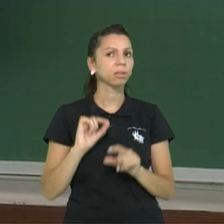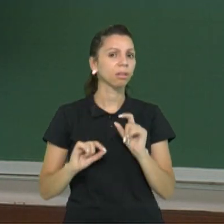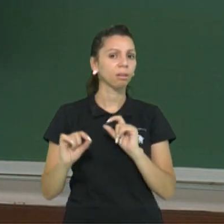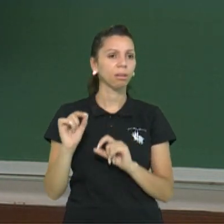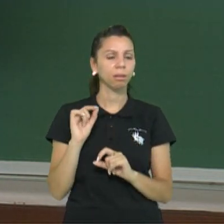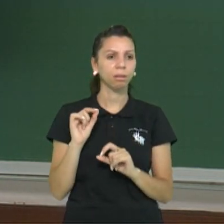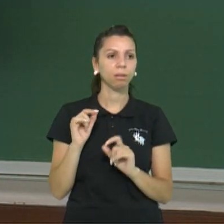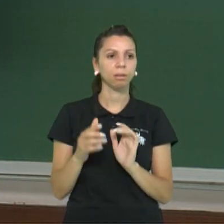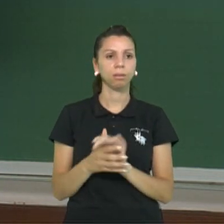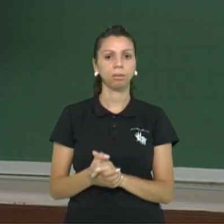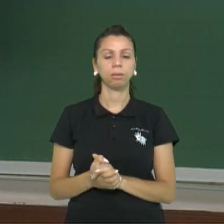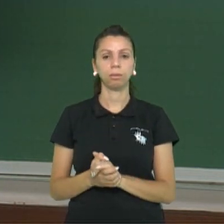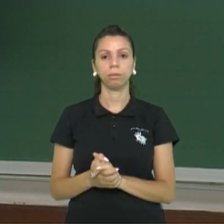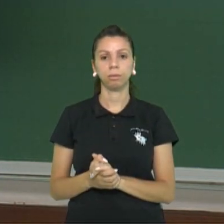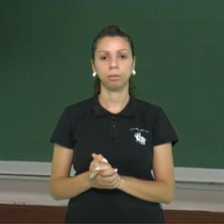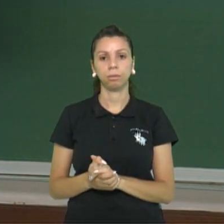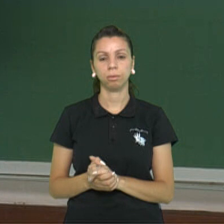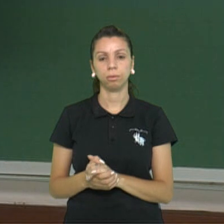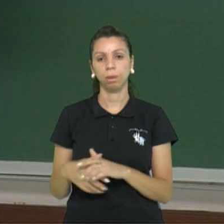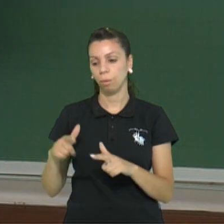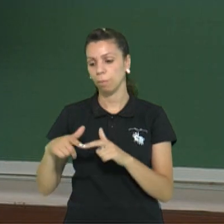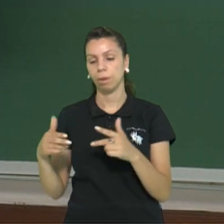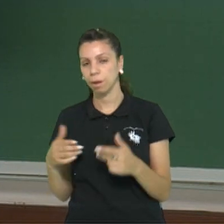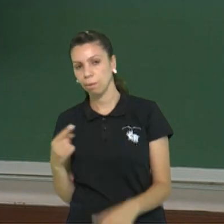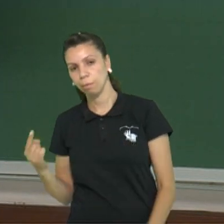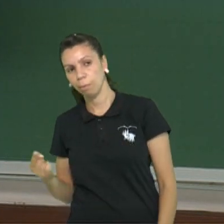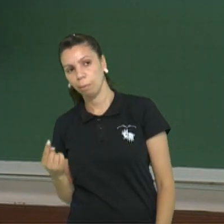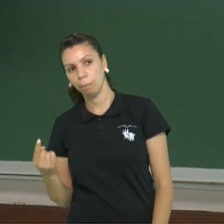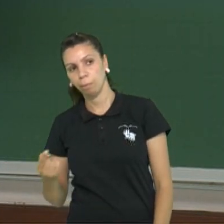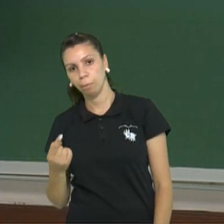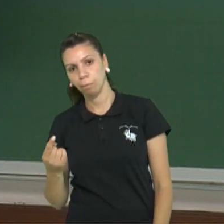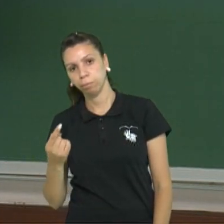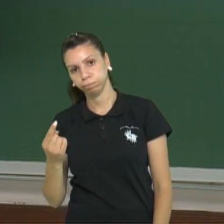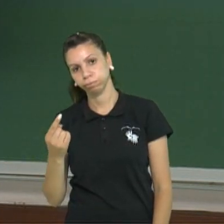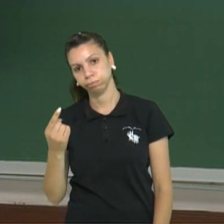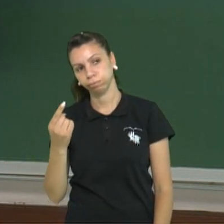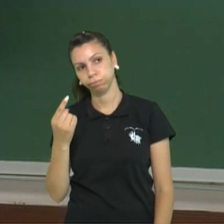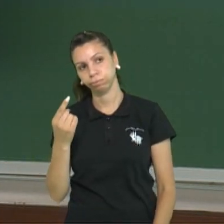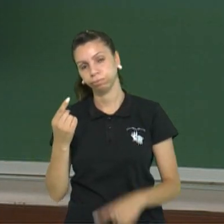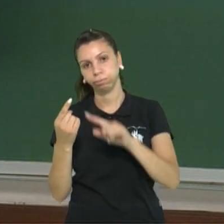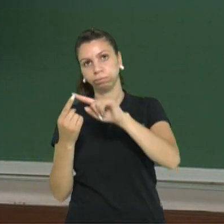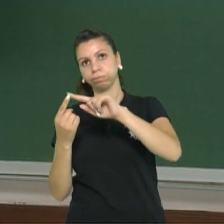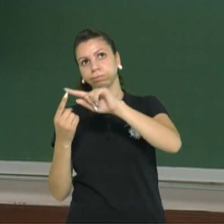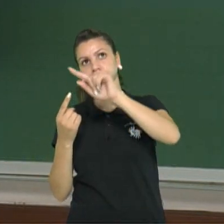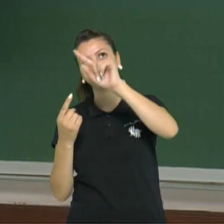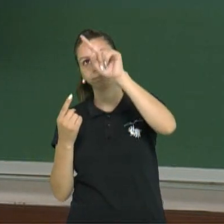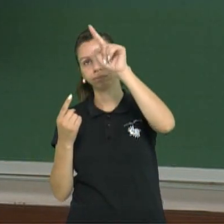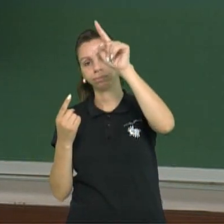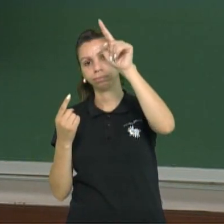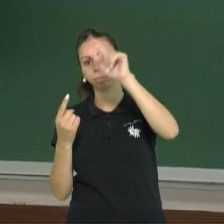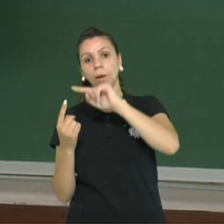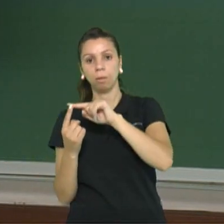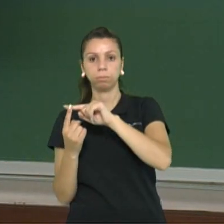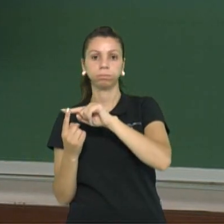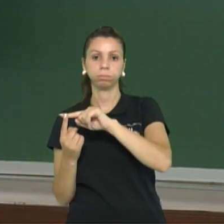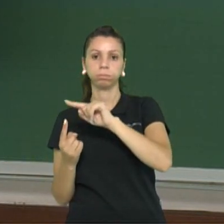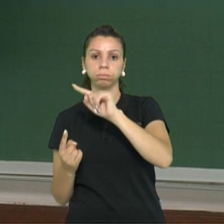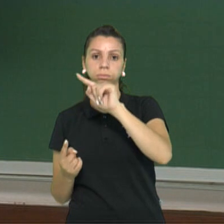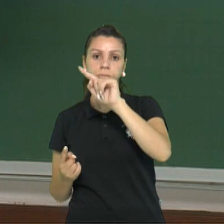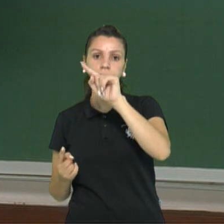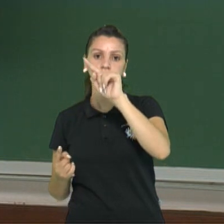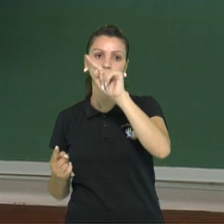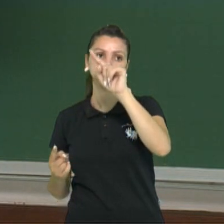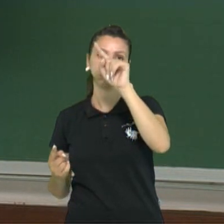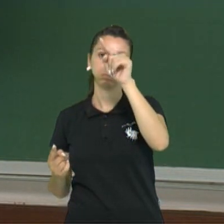lançamento daquele objeto lá. Quando o objeto passa, quando ele está subindo, ele passa por uma altura